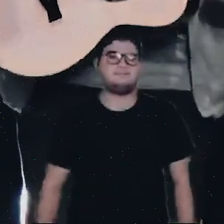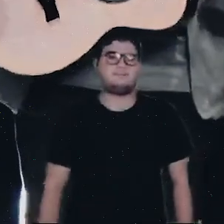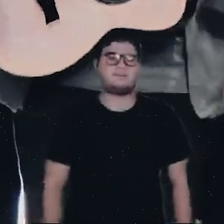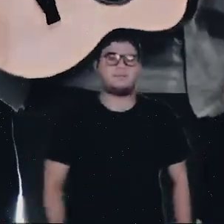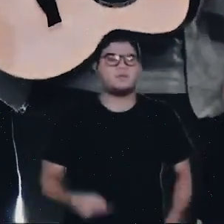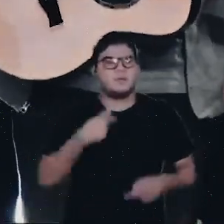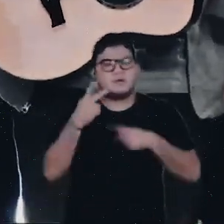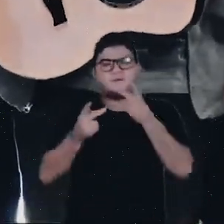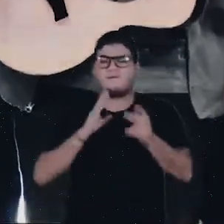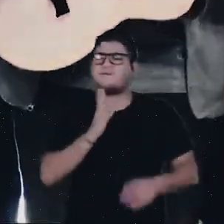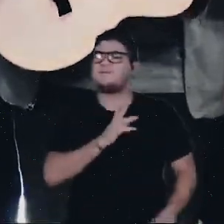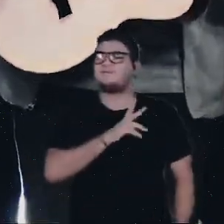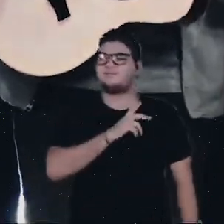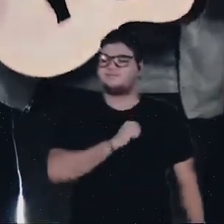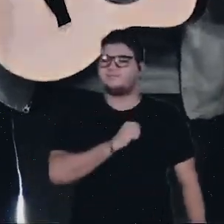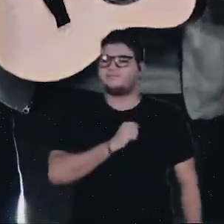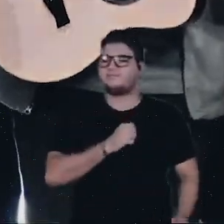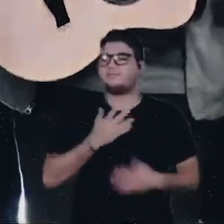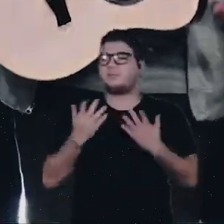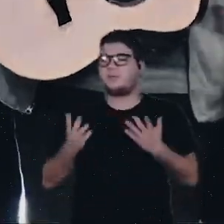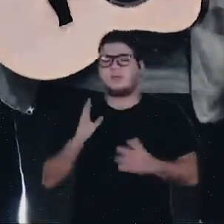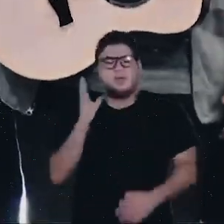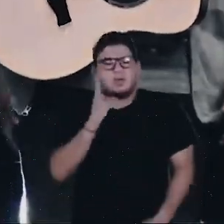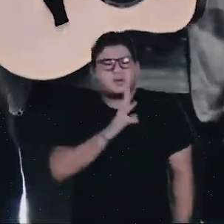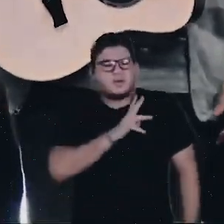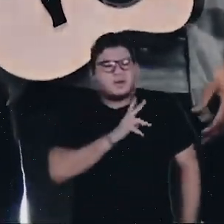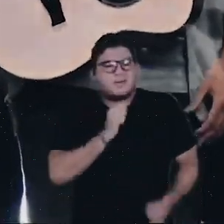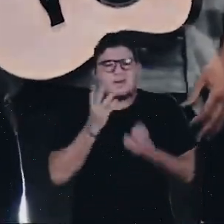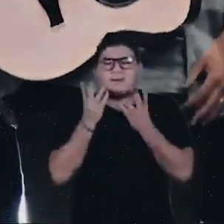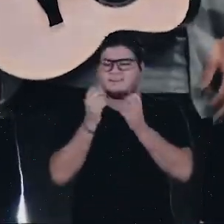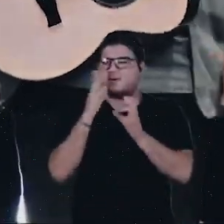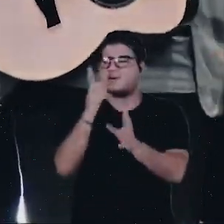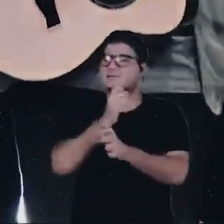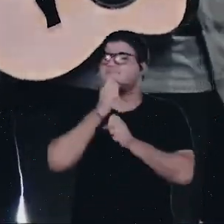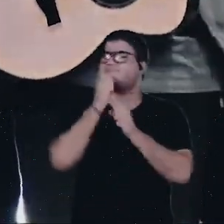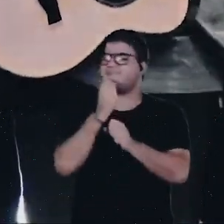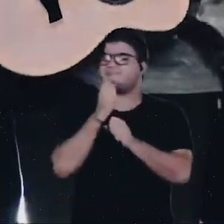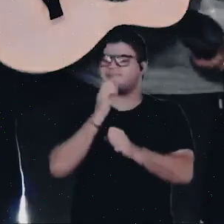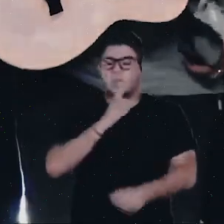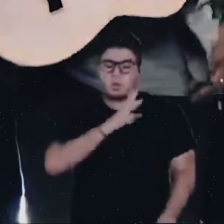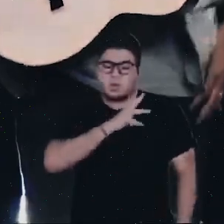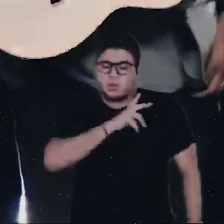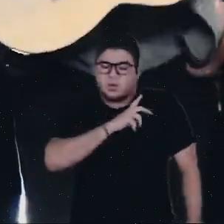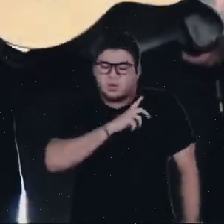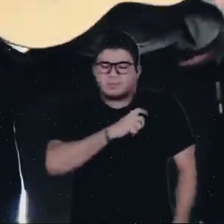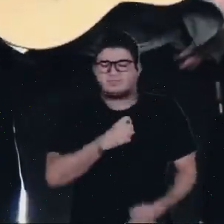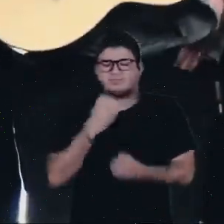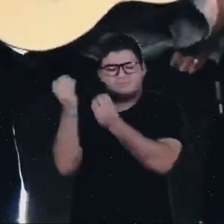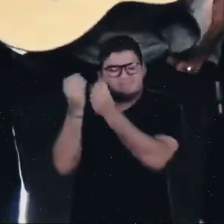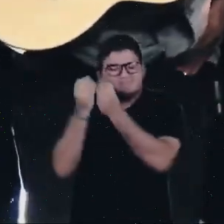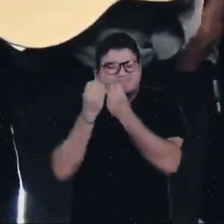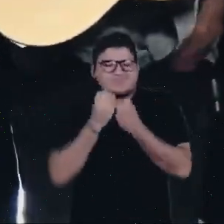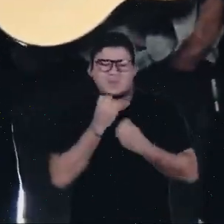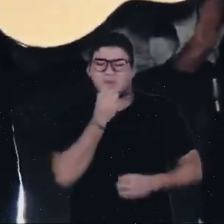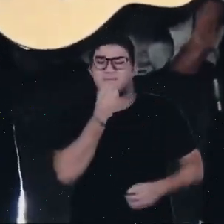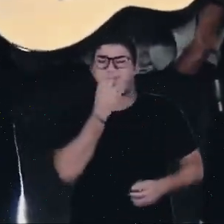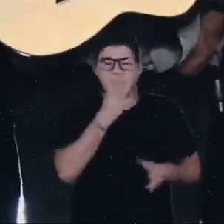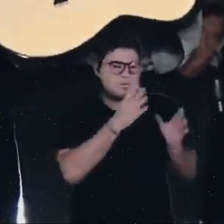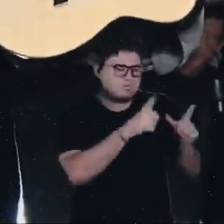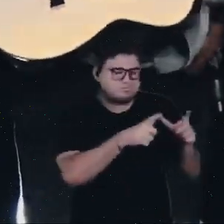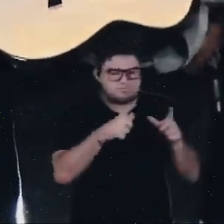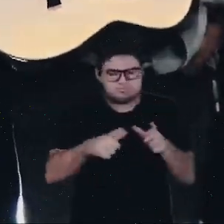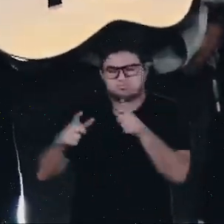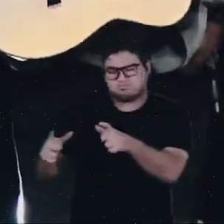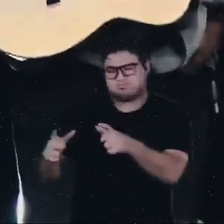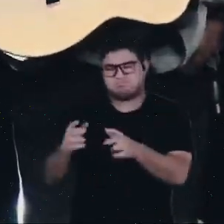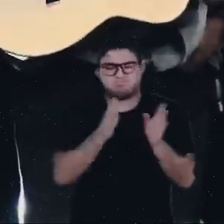Quando eu falo de amor, gente, o amor é algo tão poderoso. O amor traz benefícios para todas as áreas da